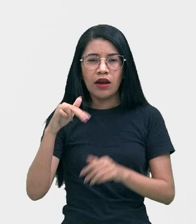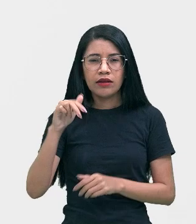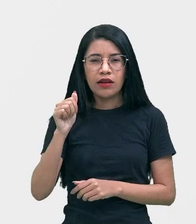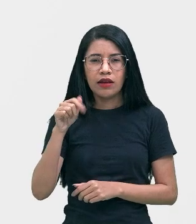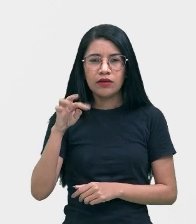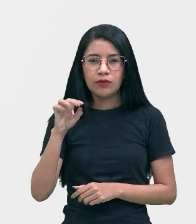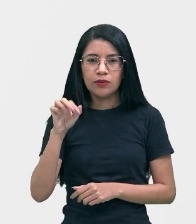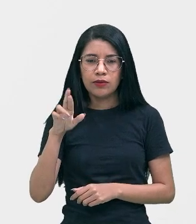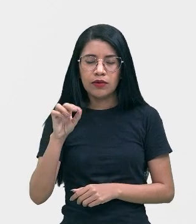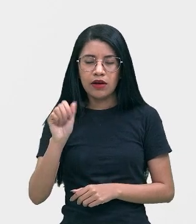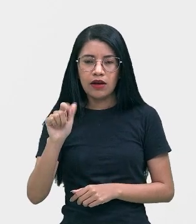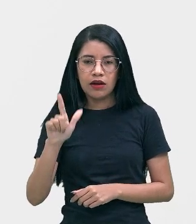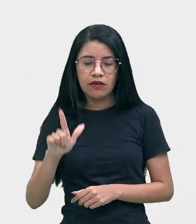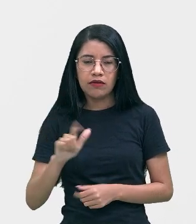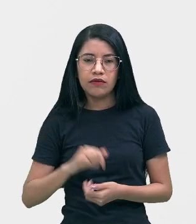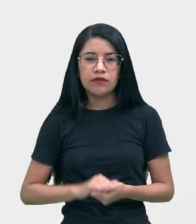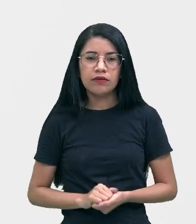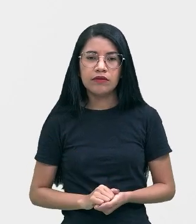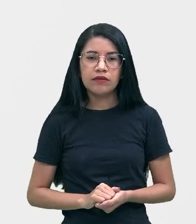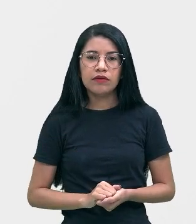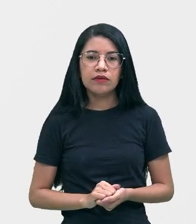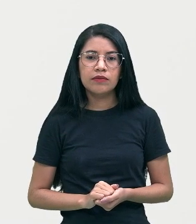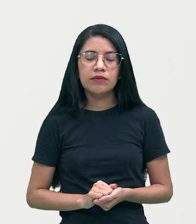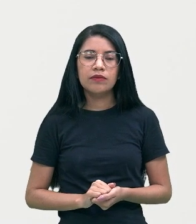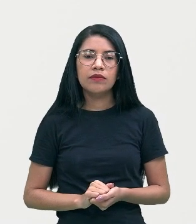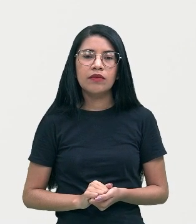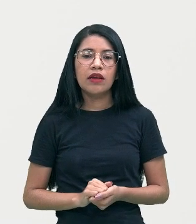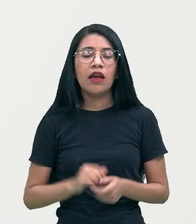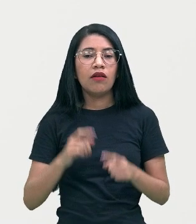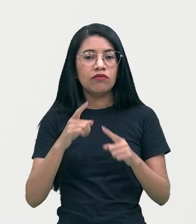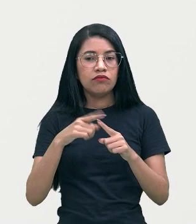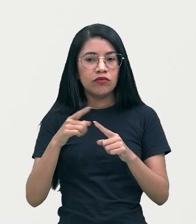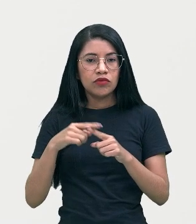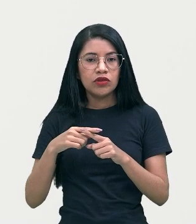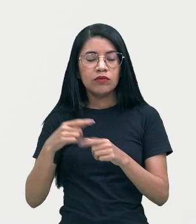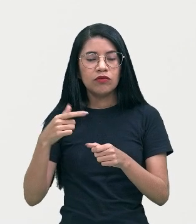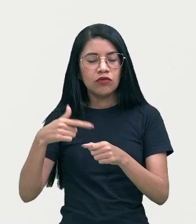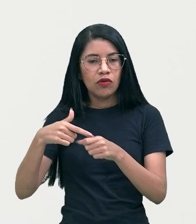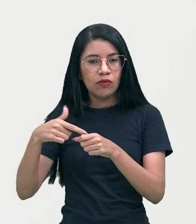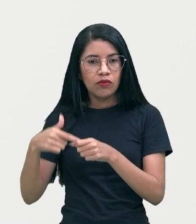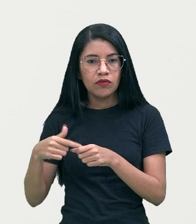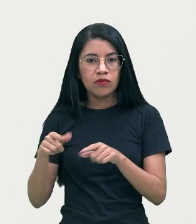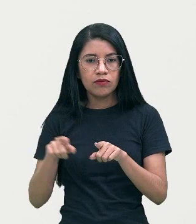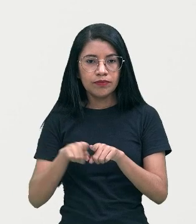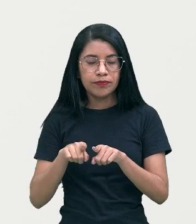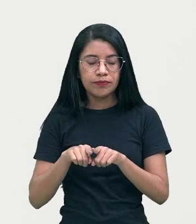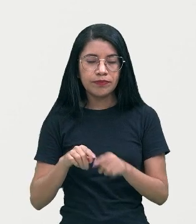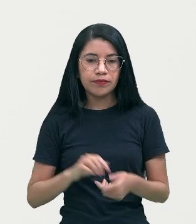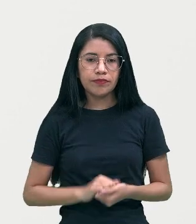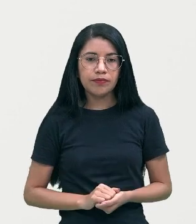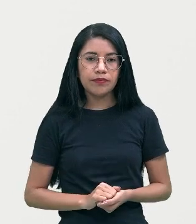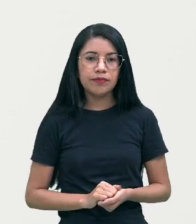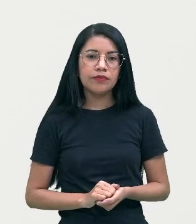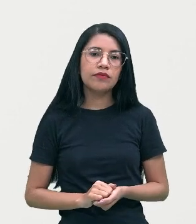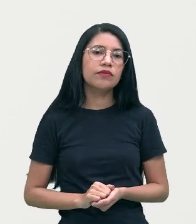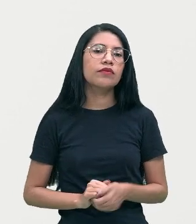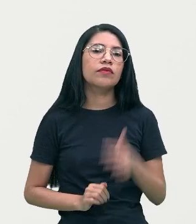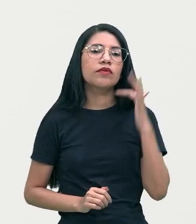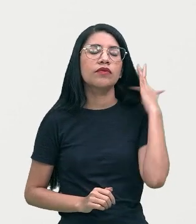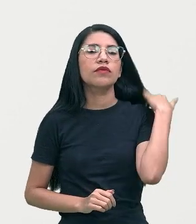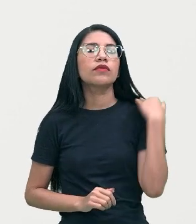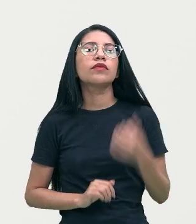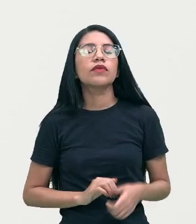olhada. Lembrando que o gás natural é um tipo de combustível fóssil, né? É um tipo de combustível fóssil. E